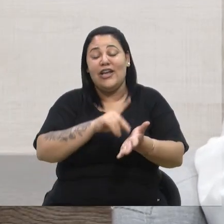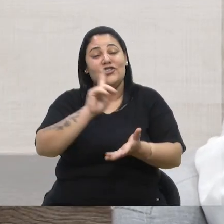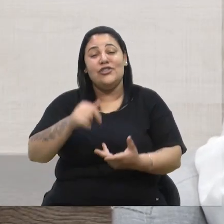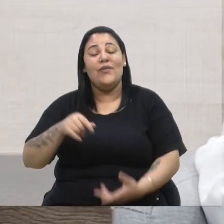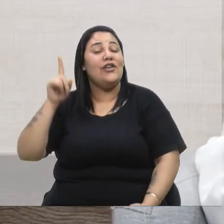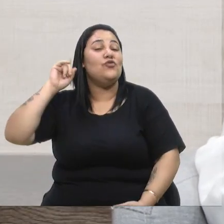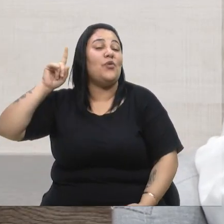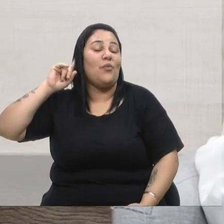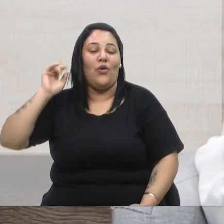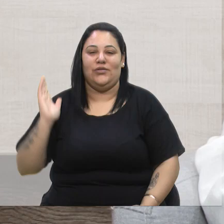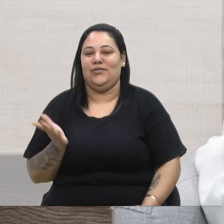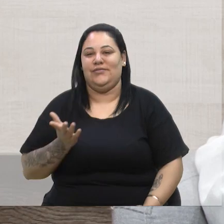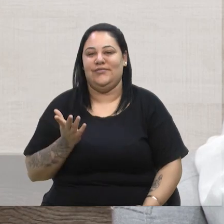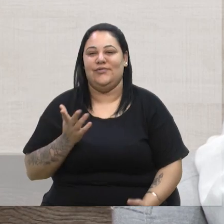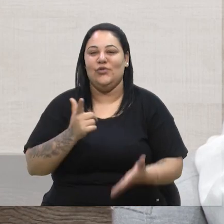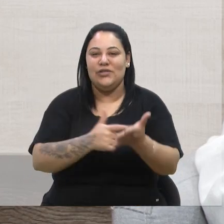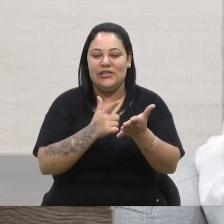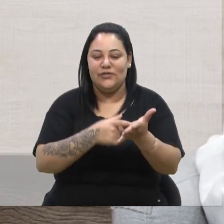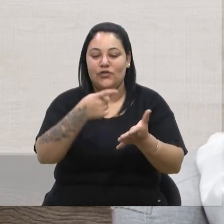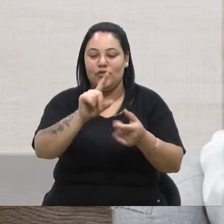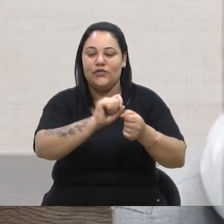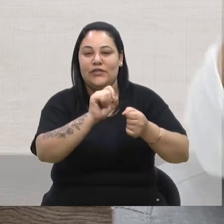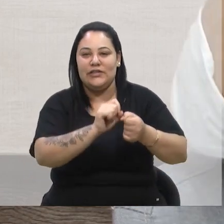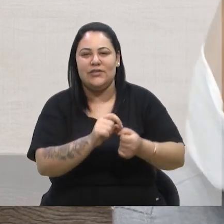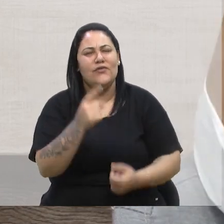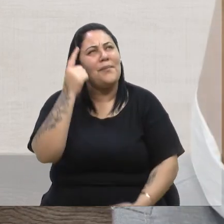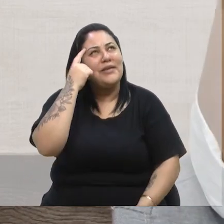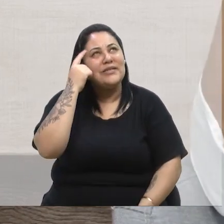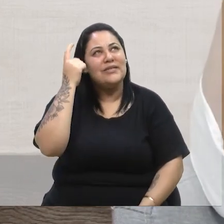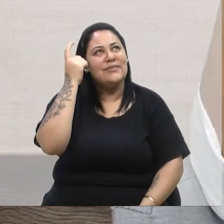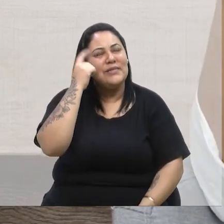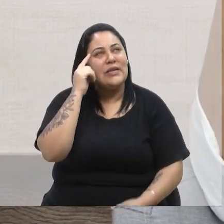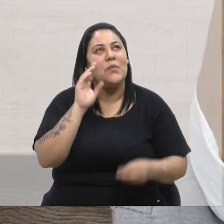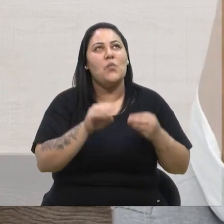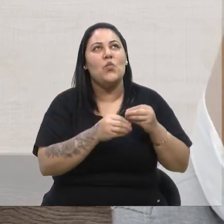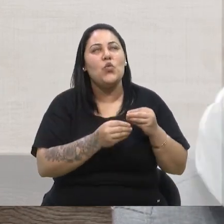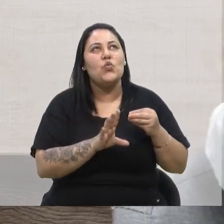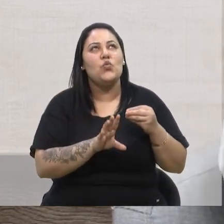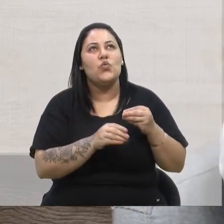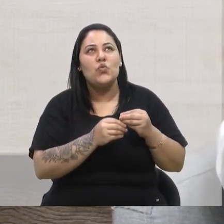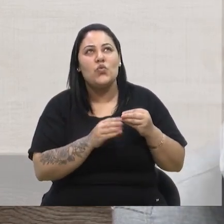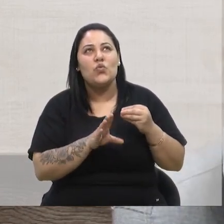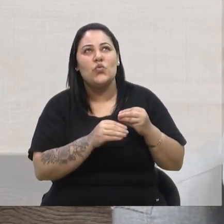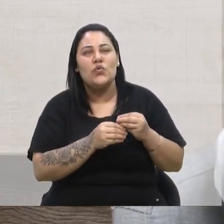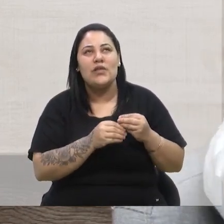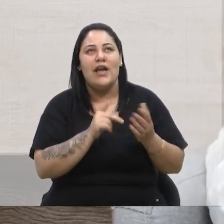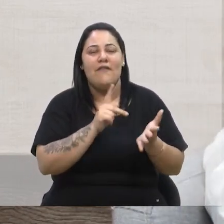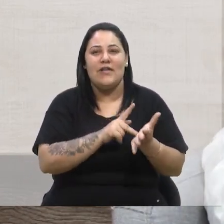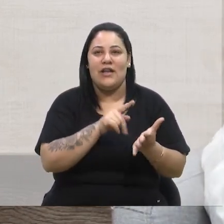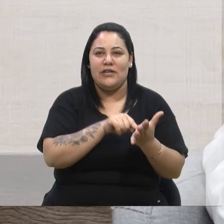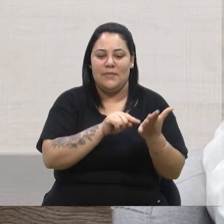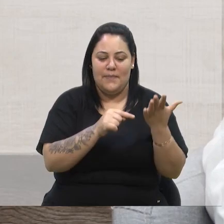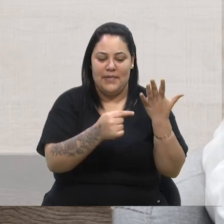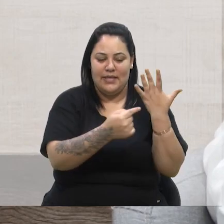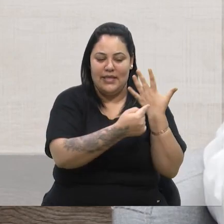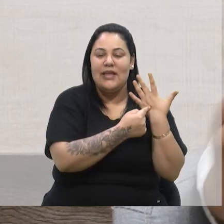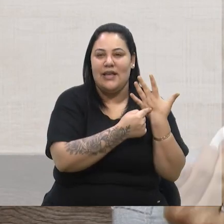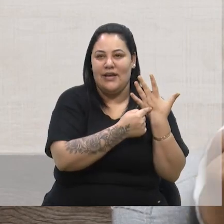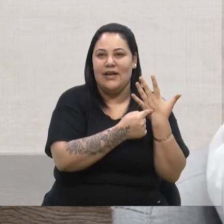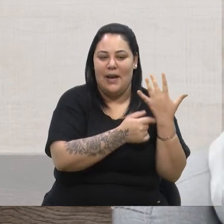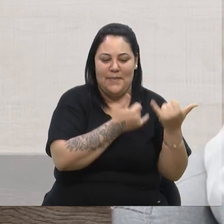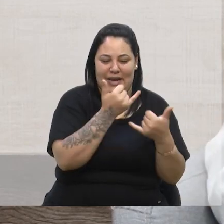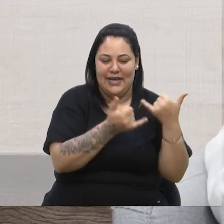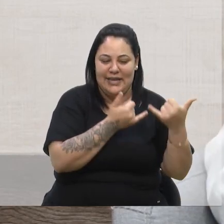O livro ele foi sendo escrito, fui pensando, na verdade, exatamente da metáfora do